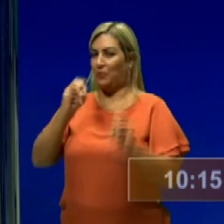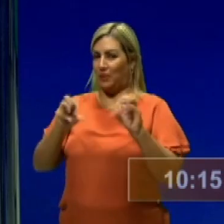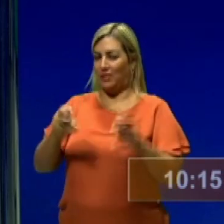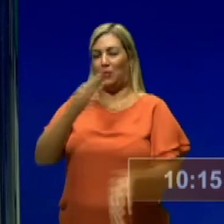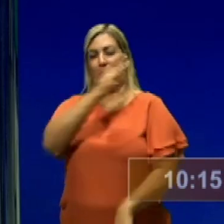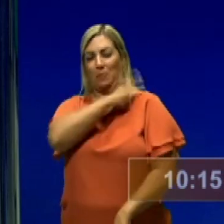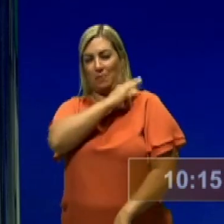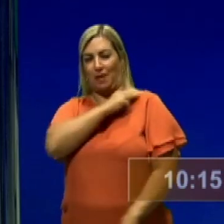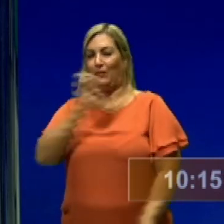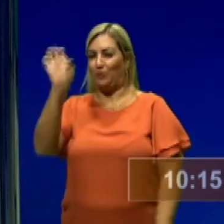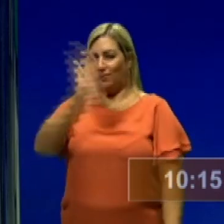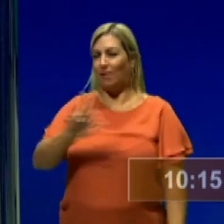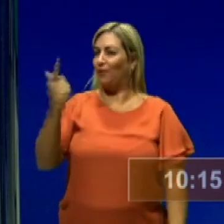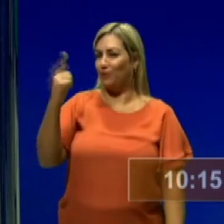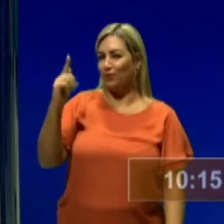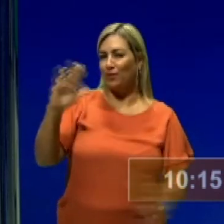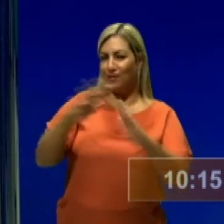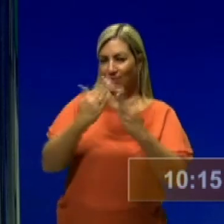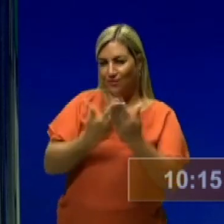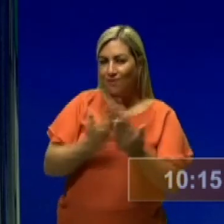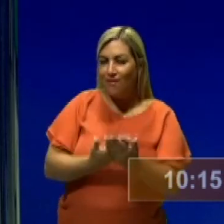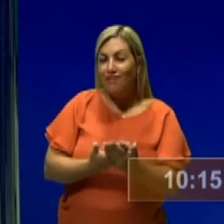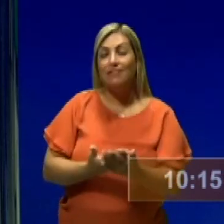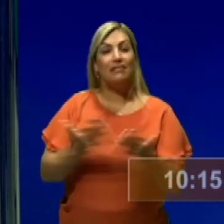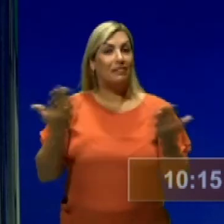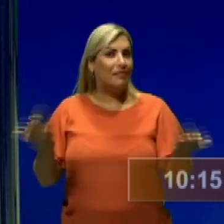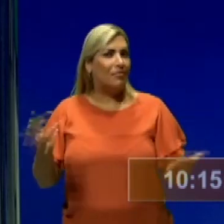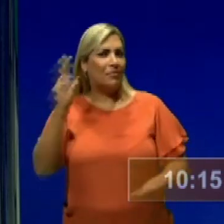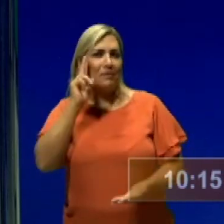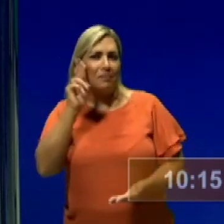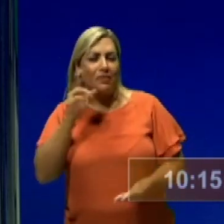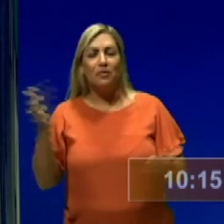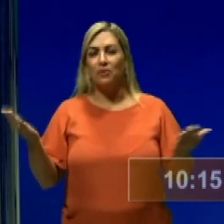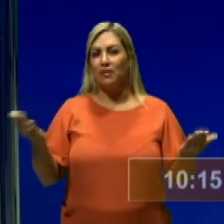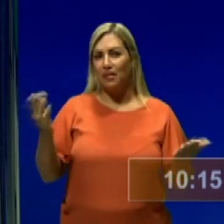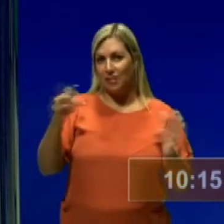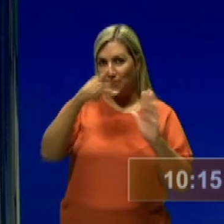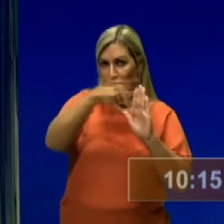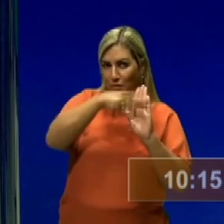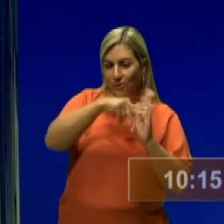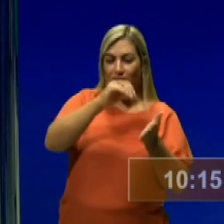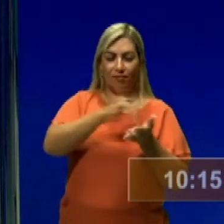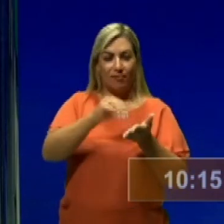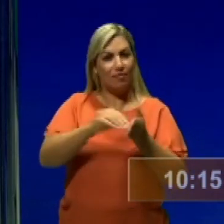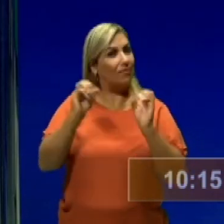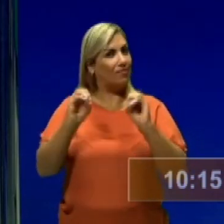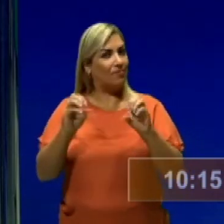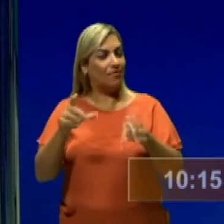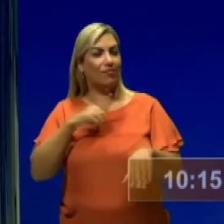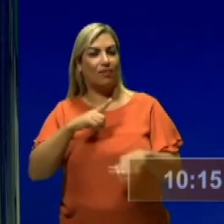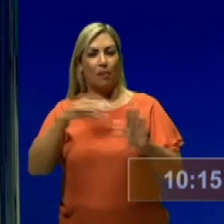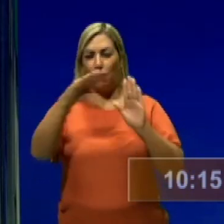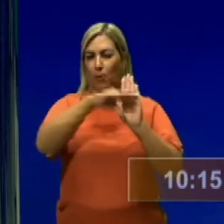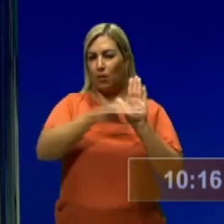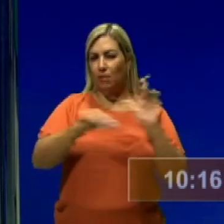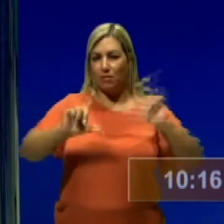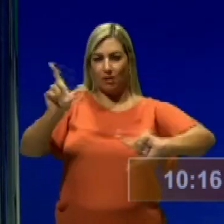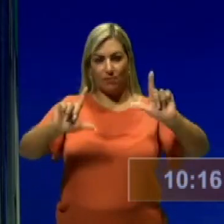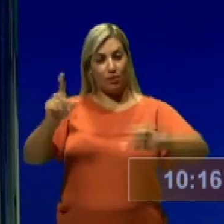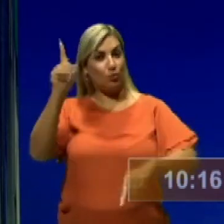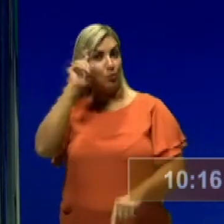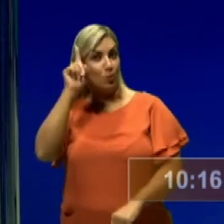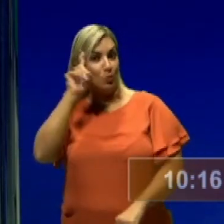do ensino médio da rede estadual de goiás lembrando que esse é o projeto seduc em ação que terá programas